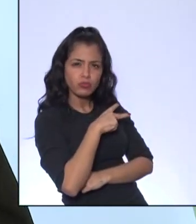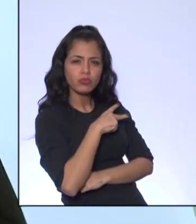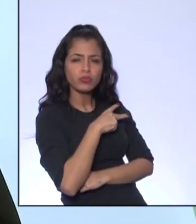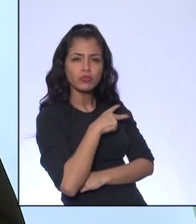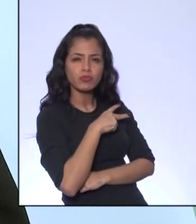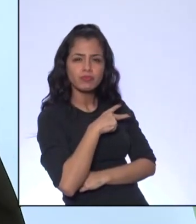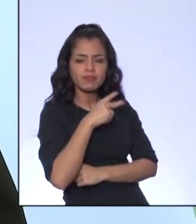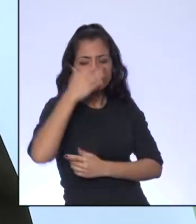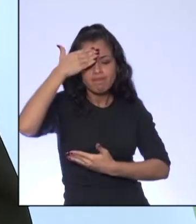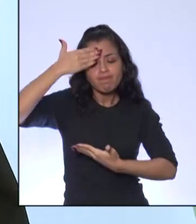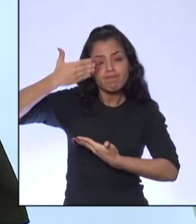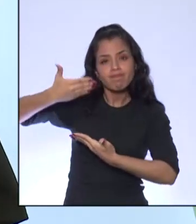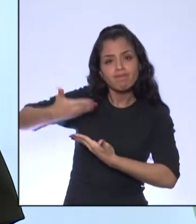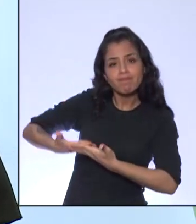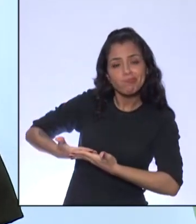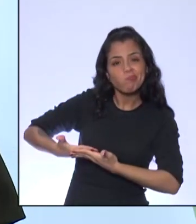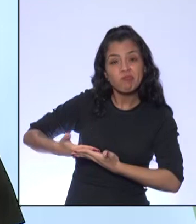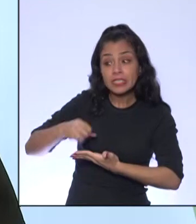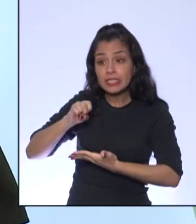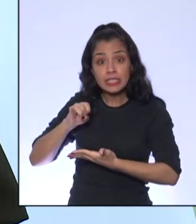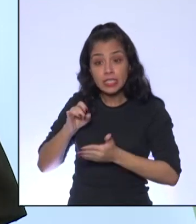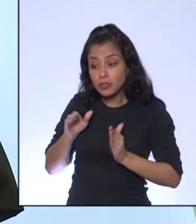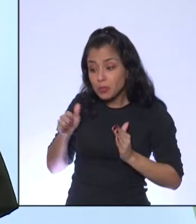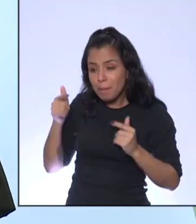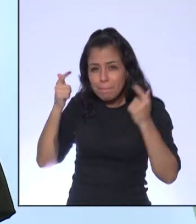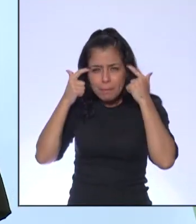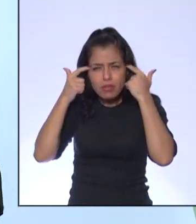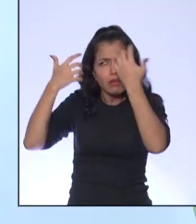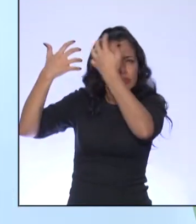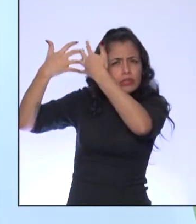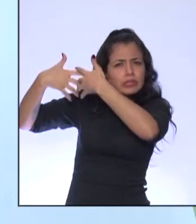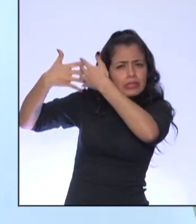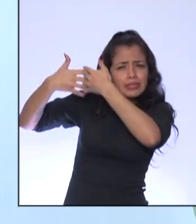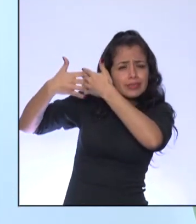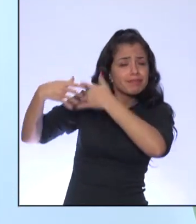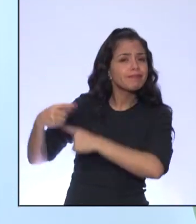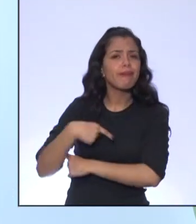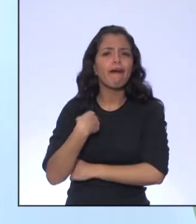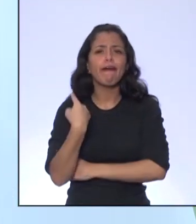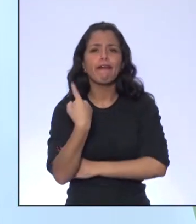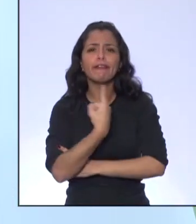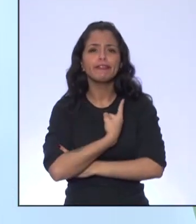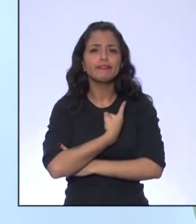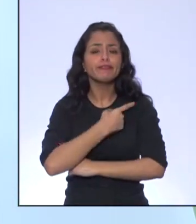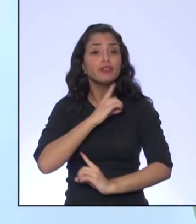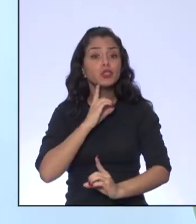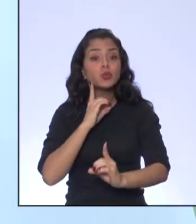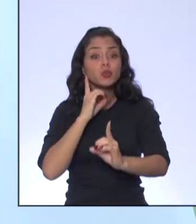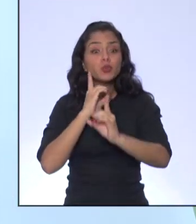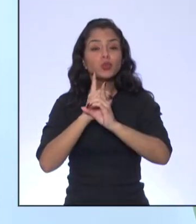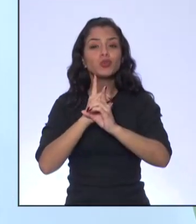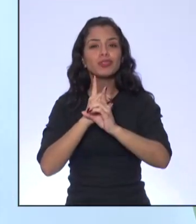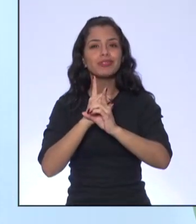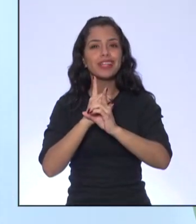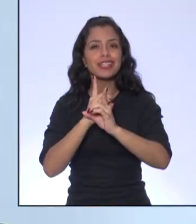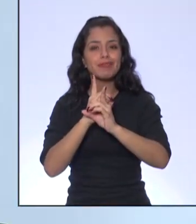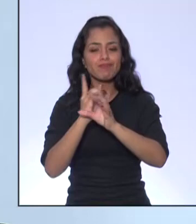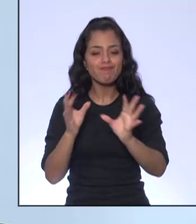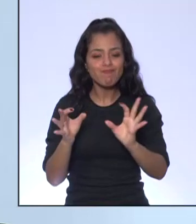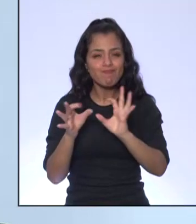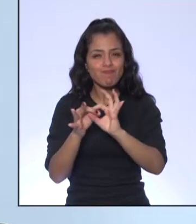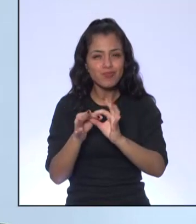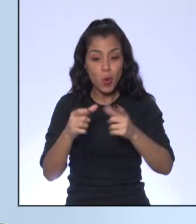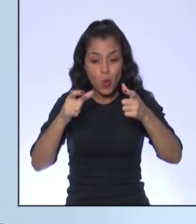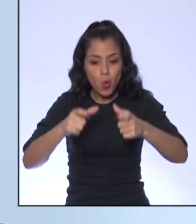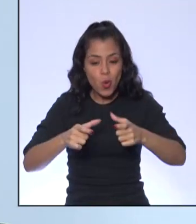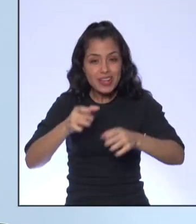nossas crenças, a gente não consegue encontrar o nosso lugar no mundo. Então, o objetivo